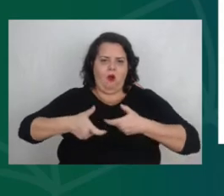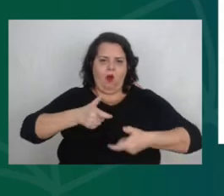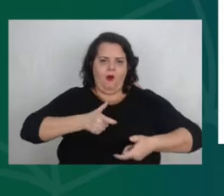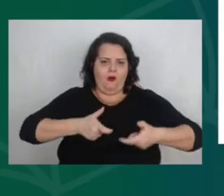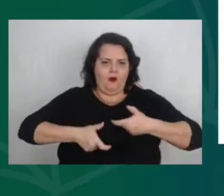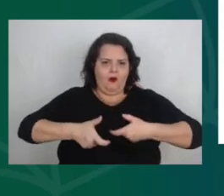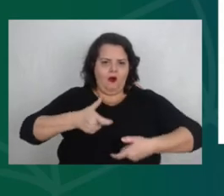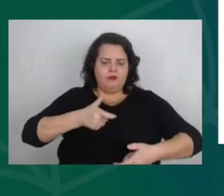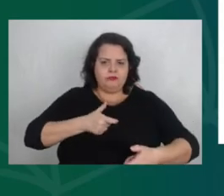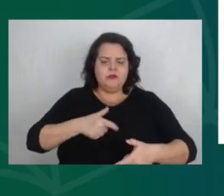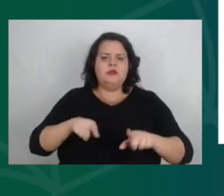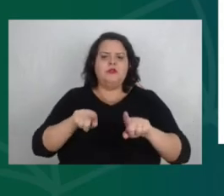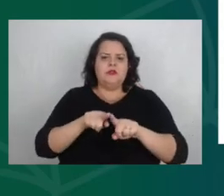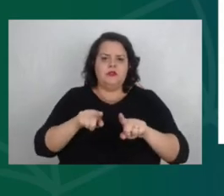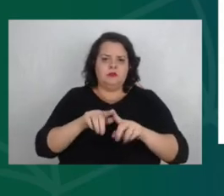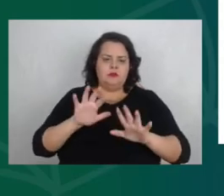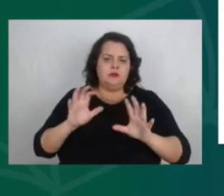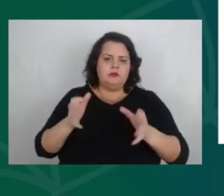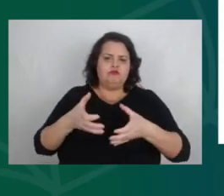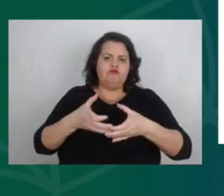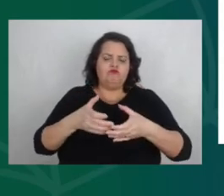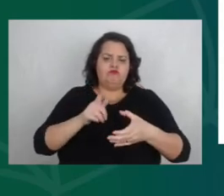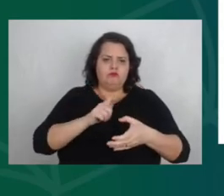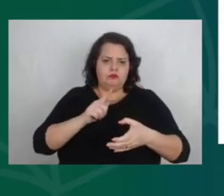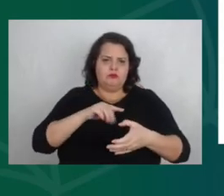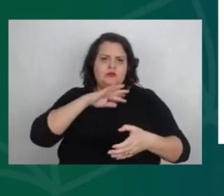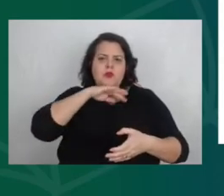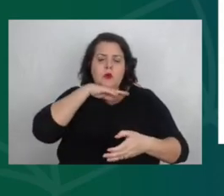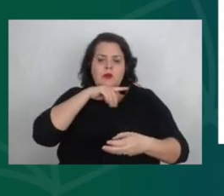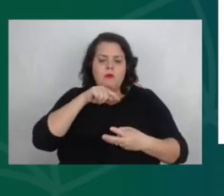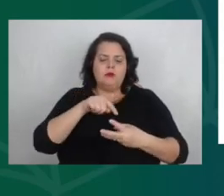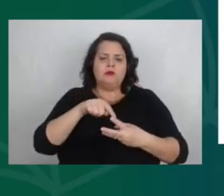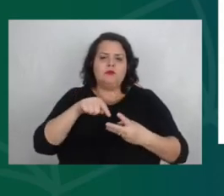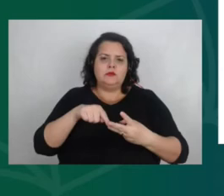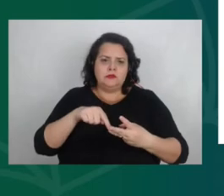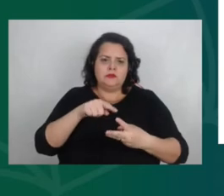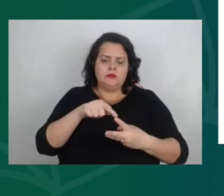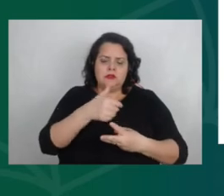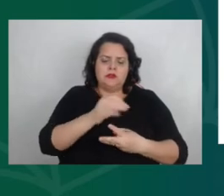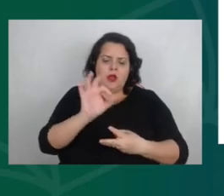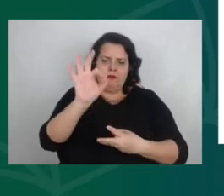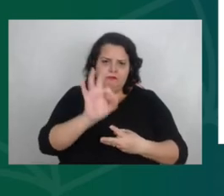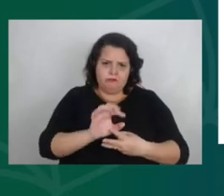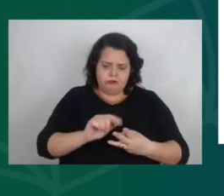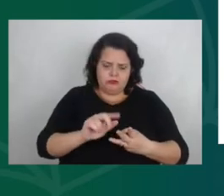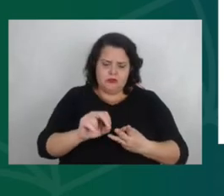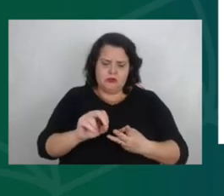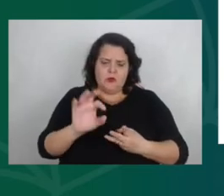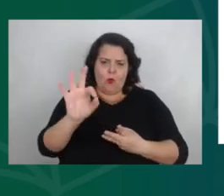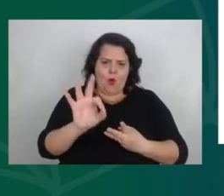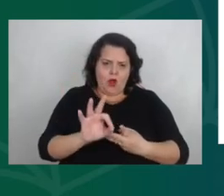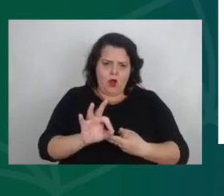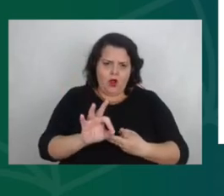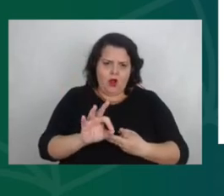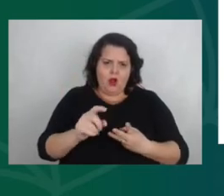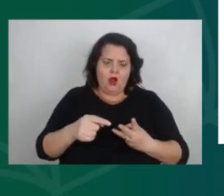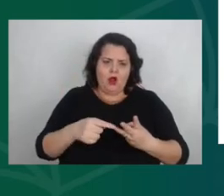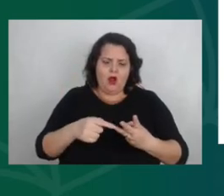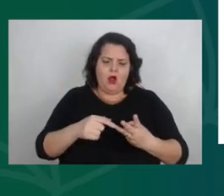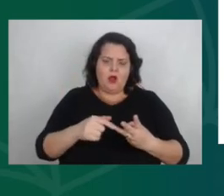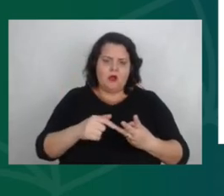foram expostos. Nós expusemos esses animais em 3 doses, uma dose de 10%, 50%, e demos ele puro,